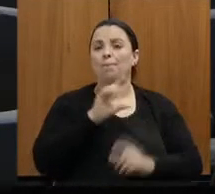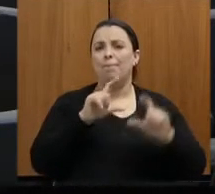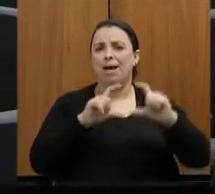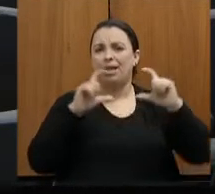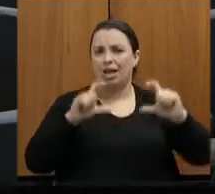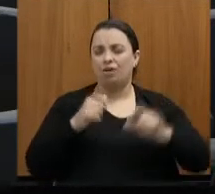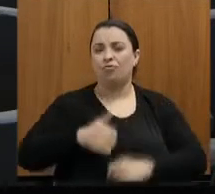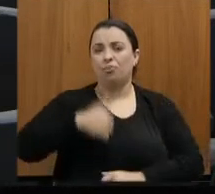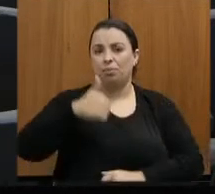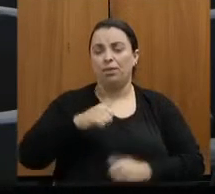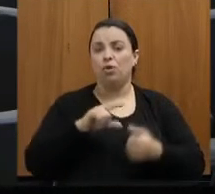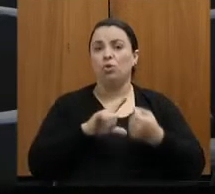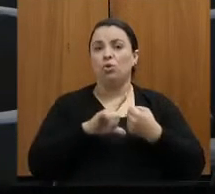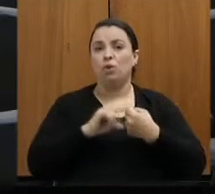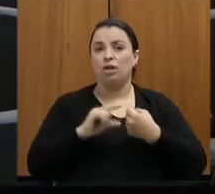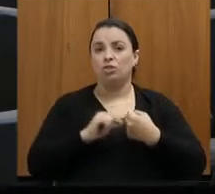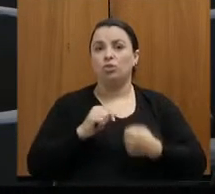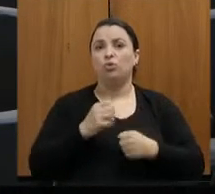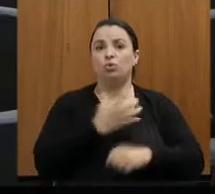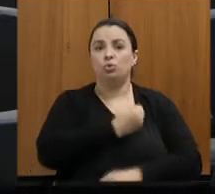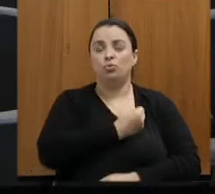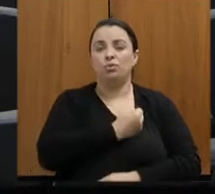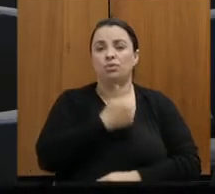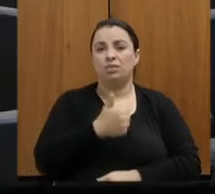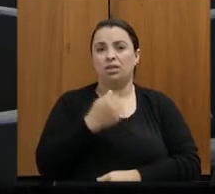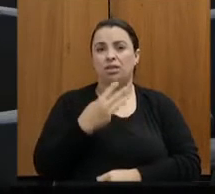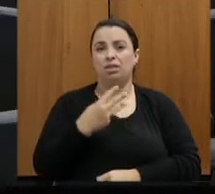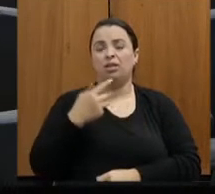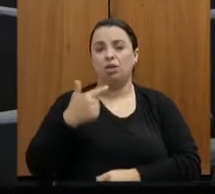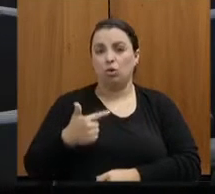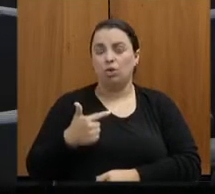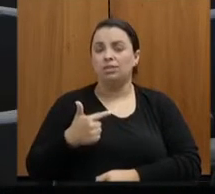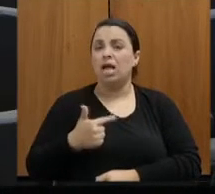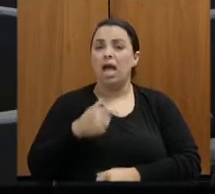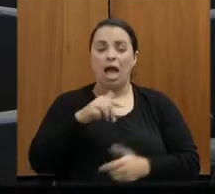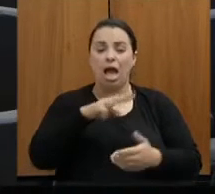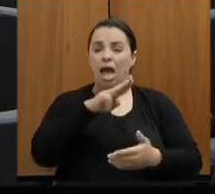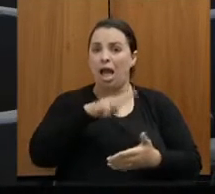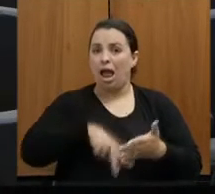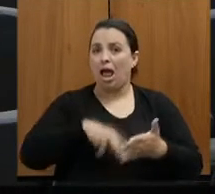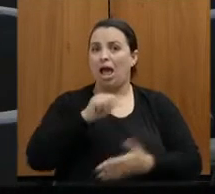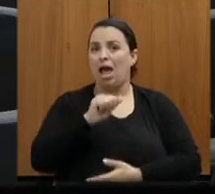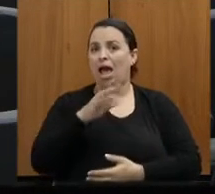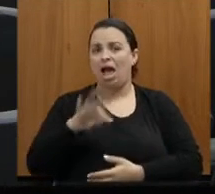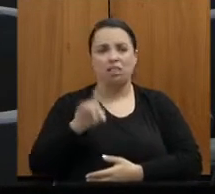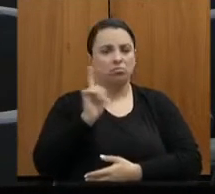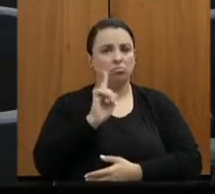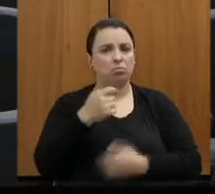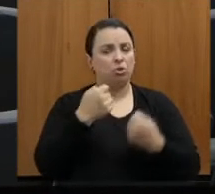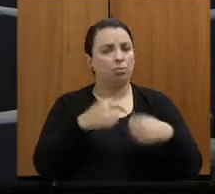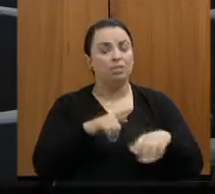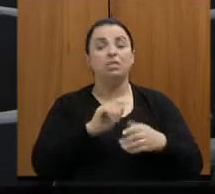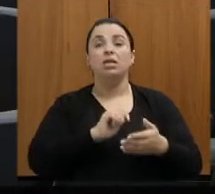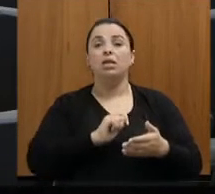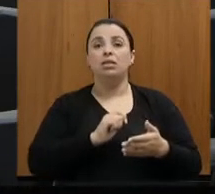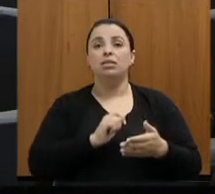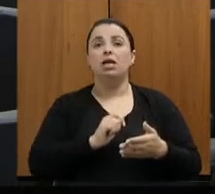132 do Regimento Interno dispensa a leitura da ata da reunião anterior,